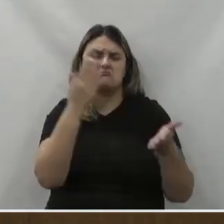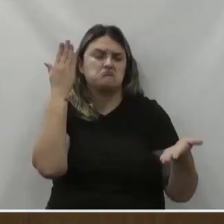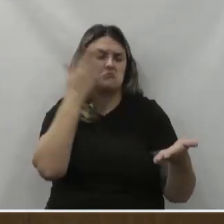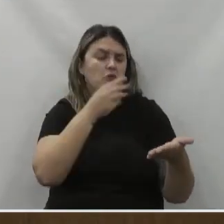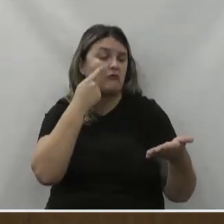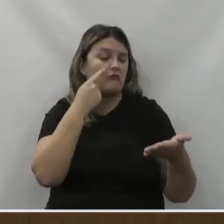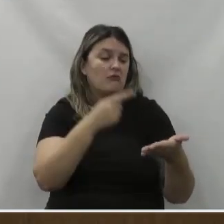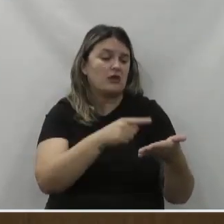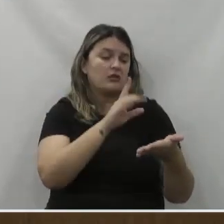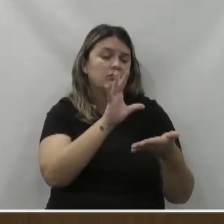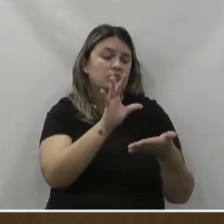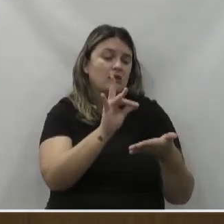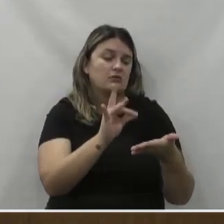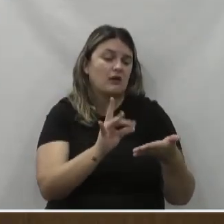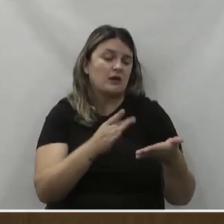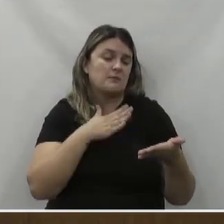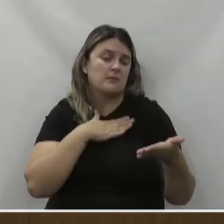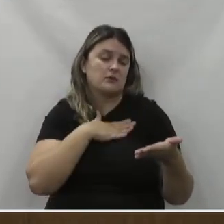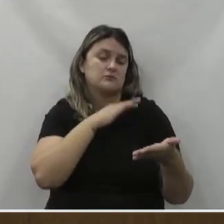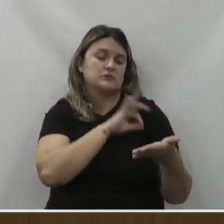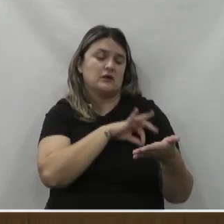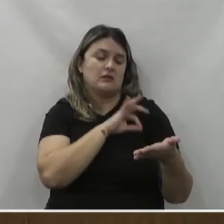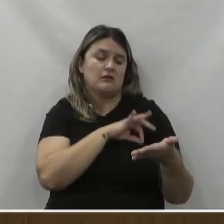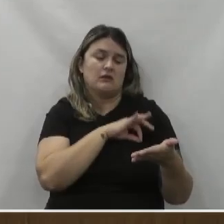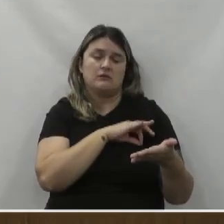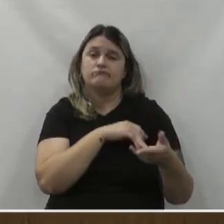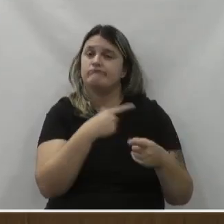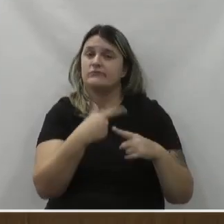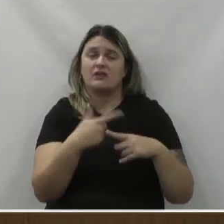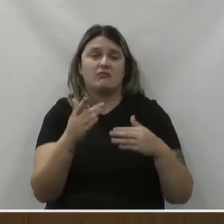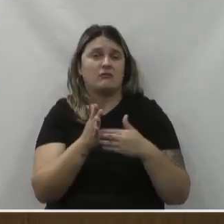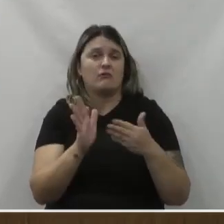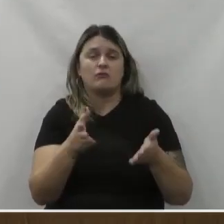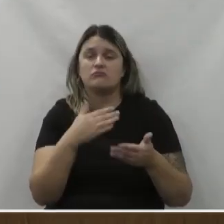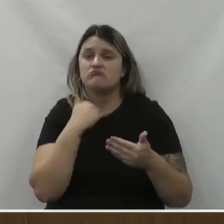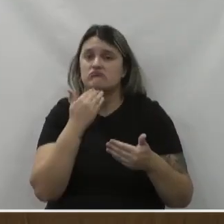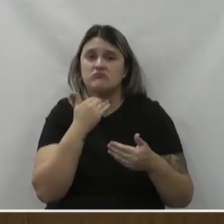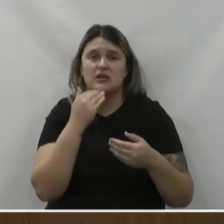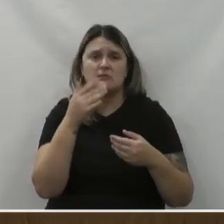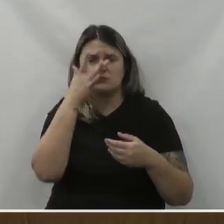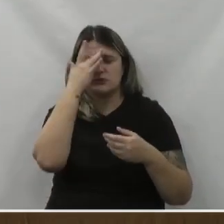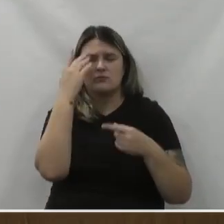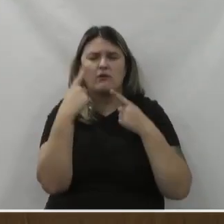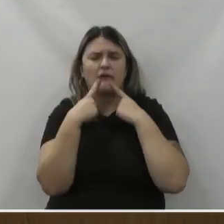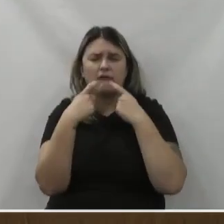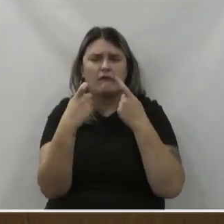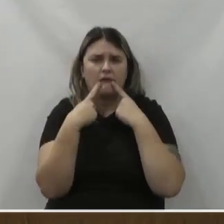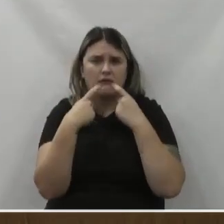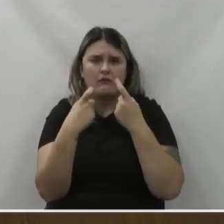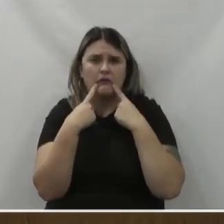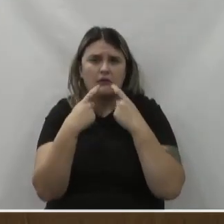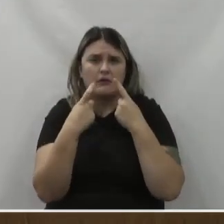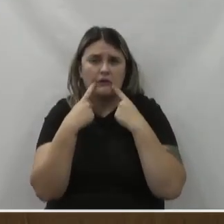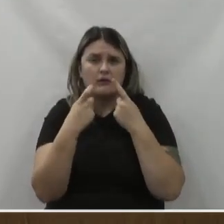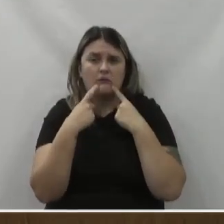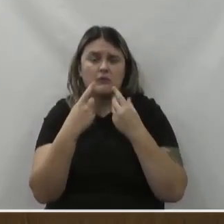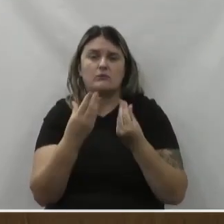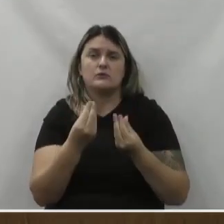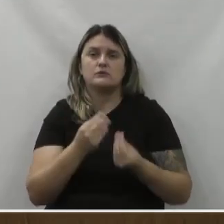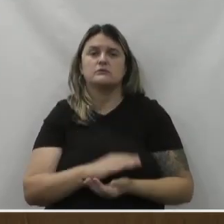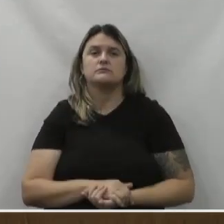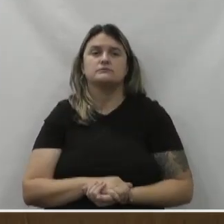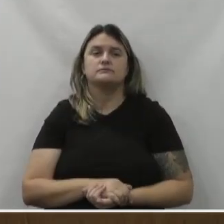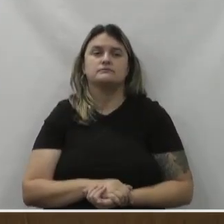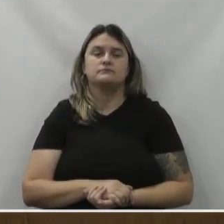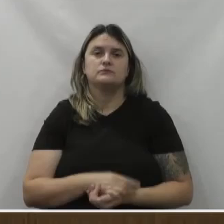é a justificativa, de reclamações por parte dos servidores públicos municipais relacionados a